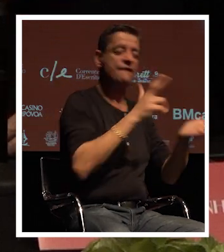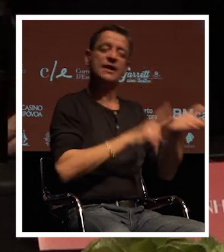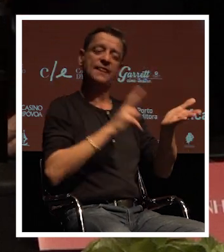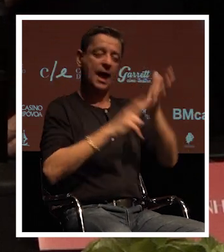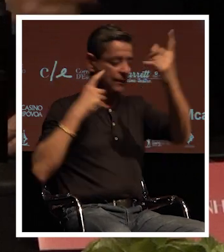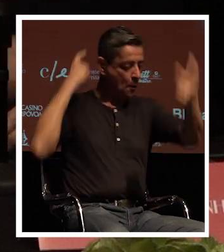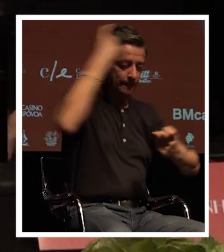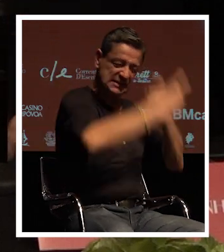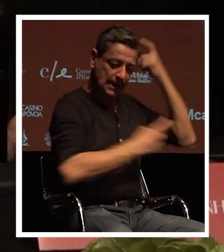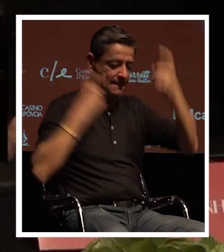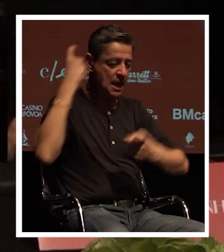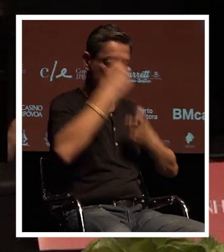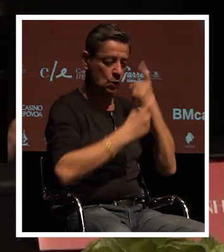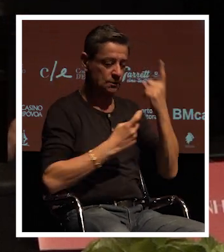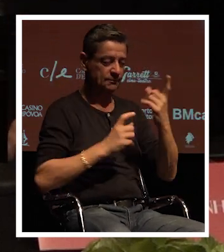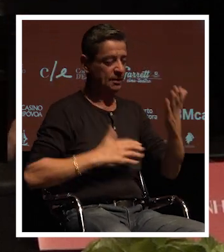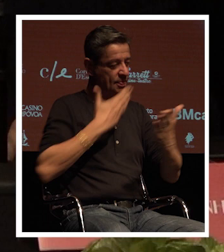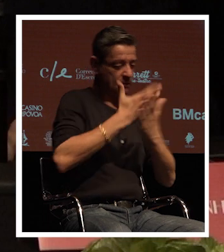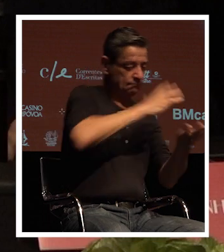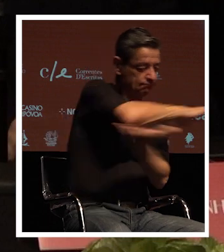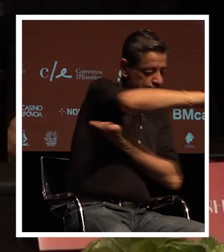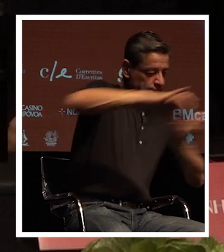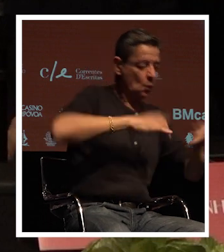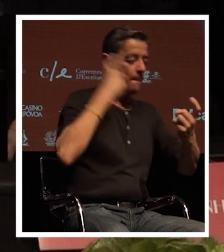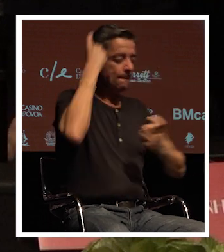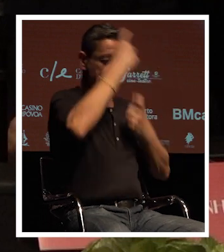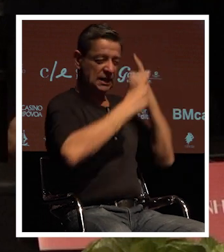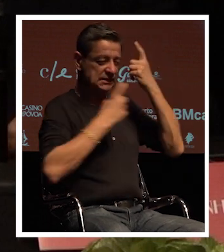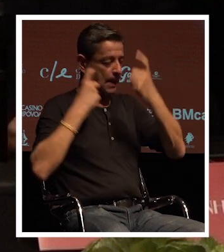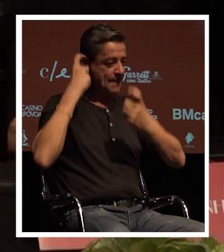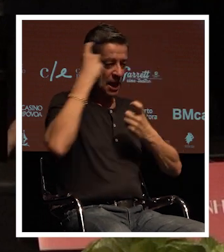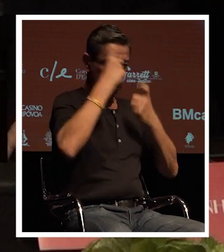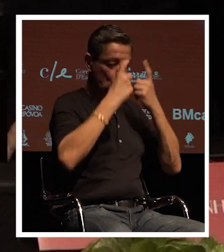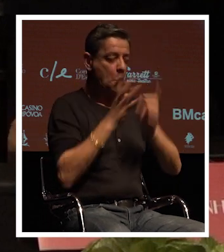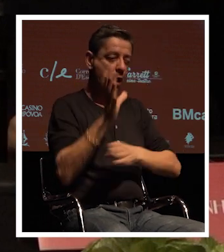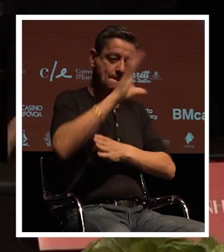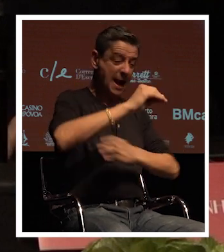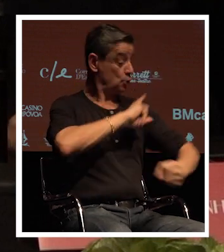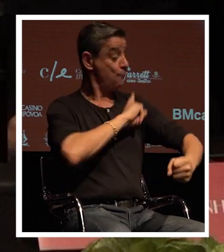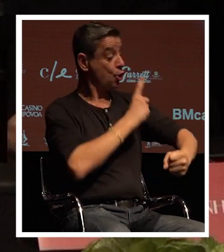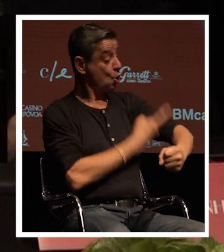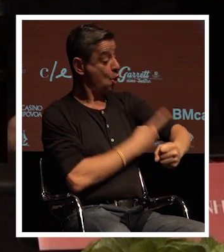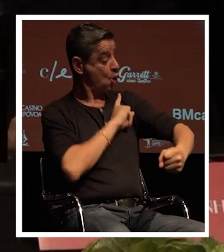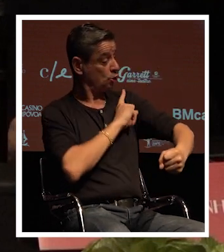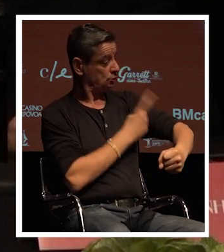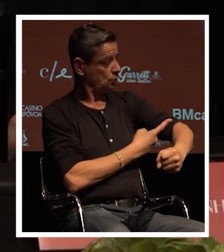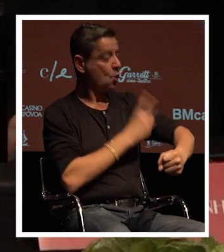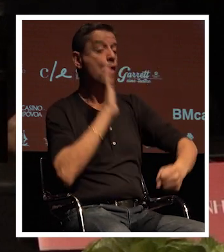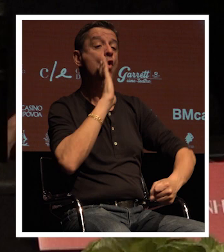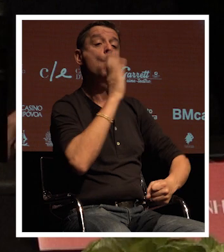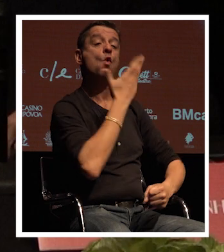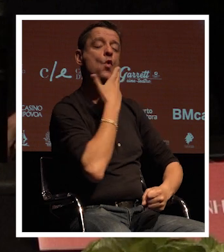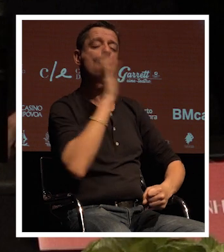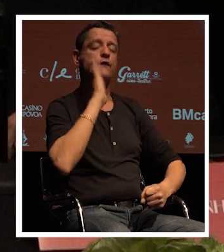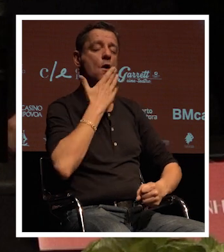dissipam o turbilhão um pensamento é exponencialmente mais poderoso consoante o número